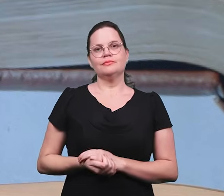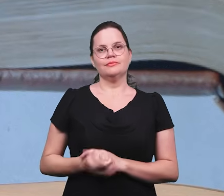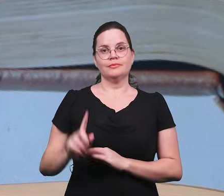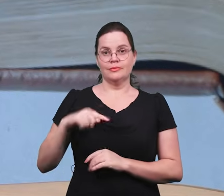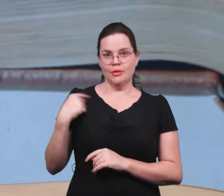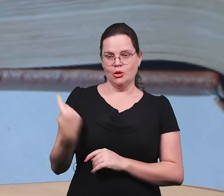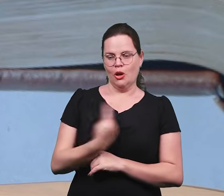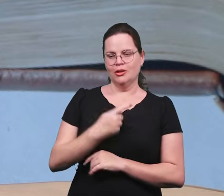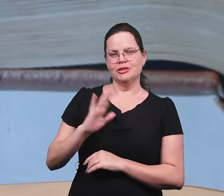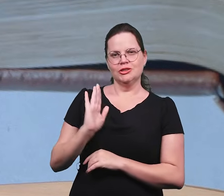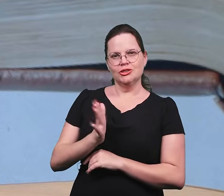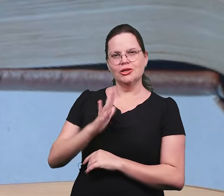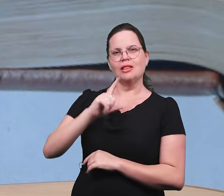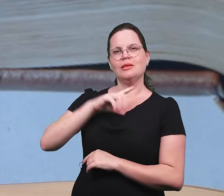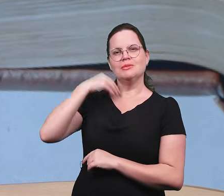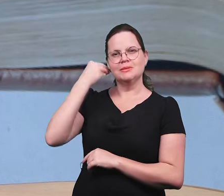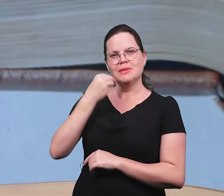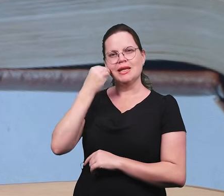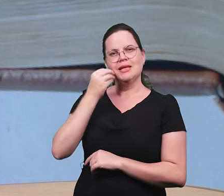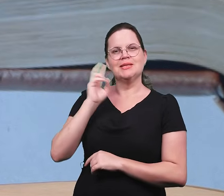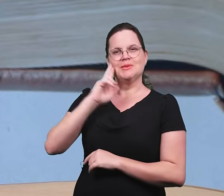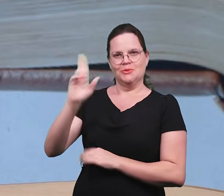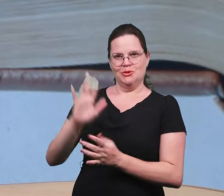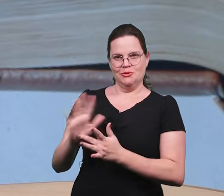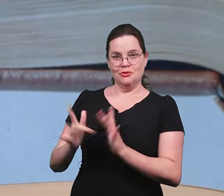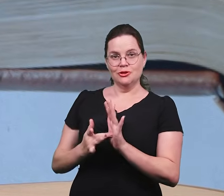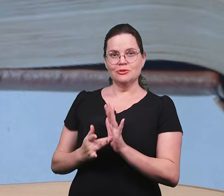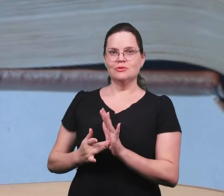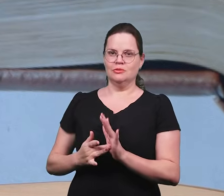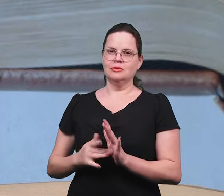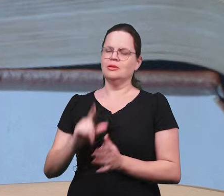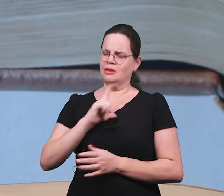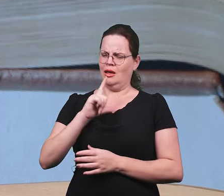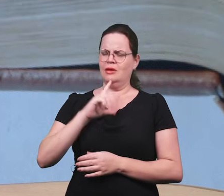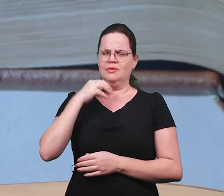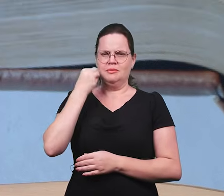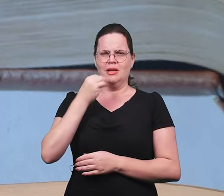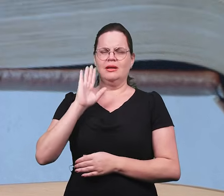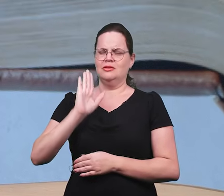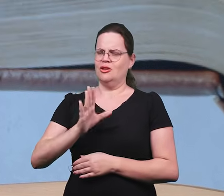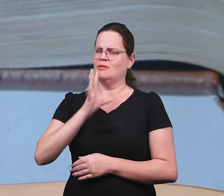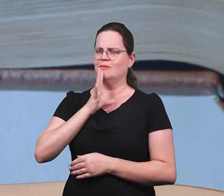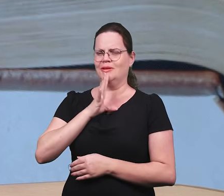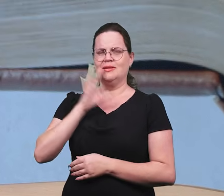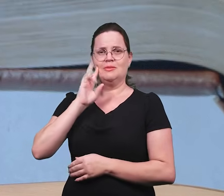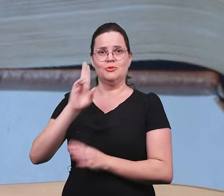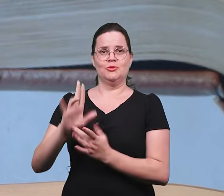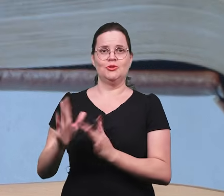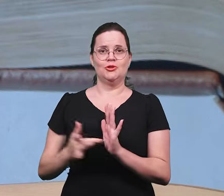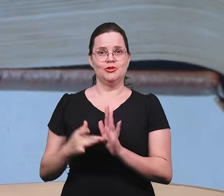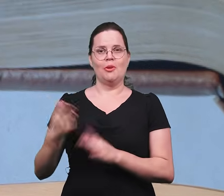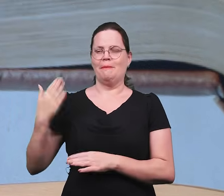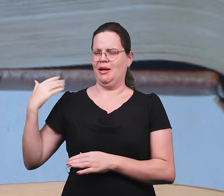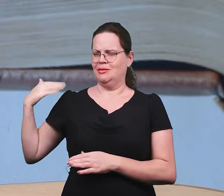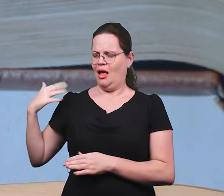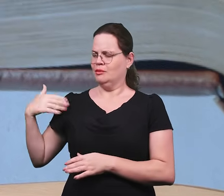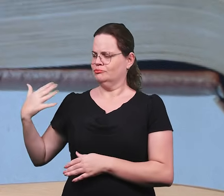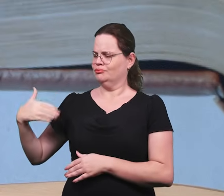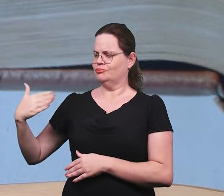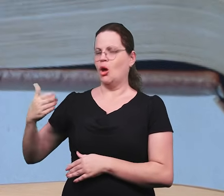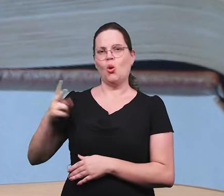mesmo nós que já encontramos o Senhor Jesus, já tivemos esse encontro um dia e